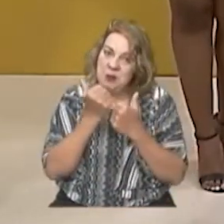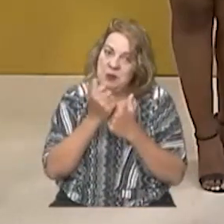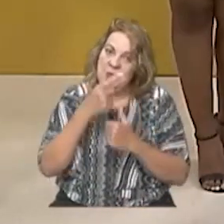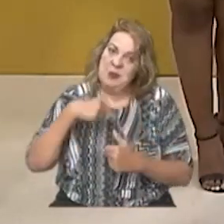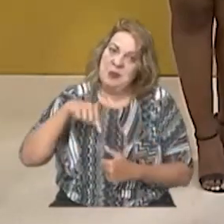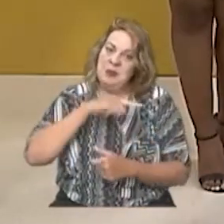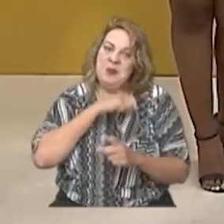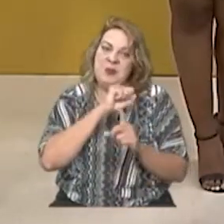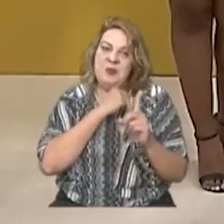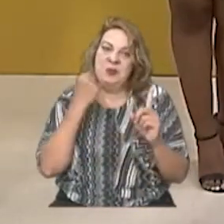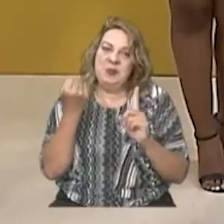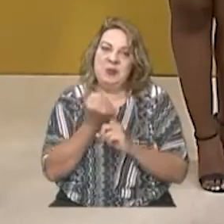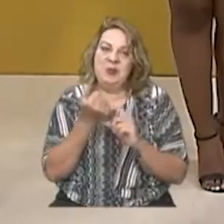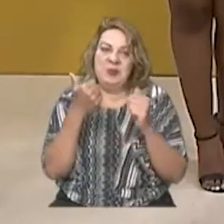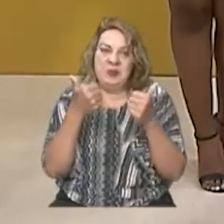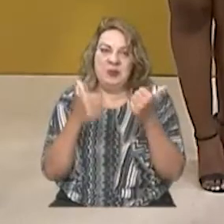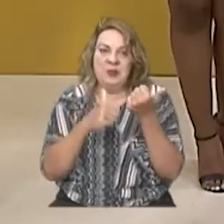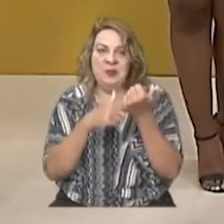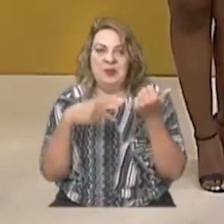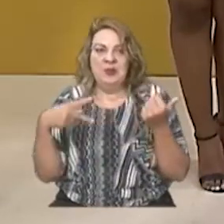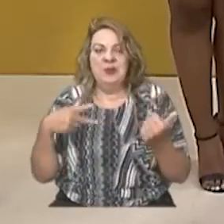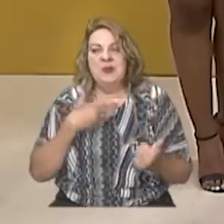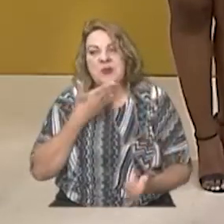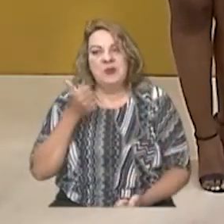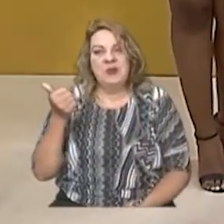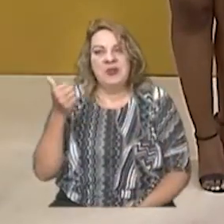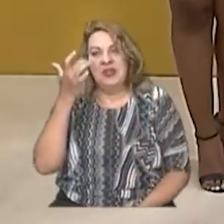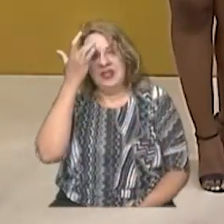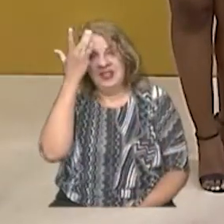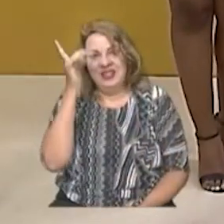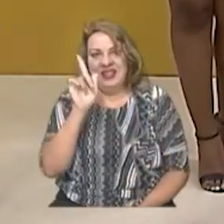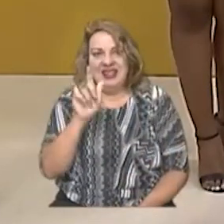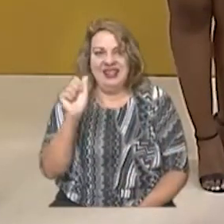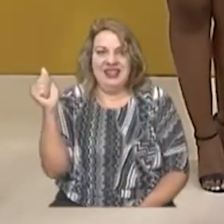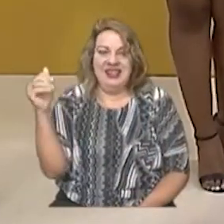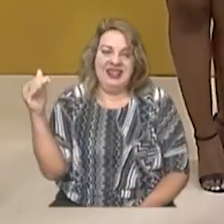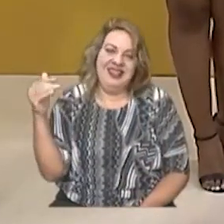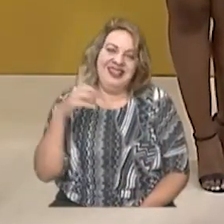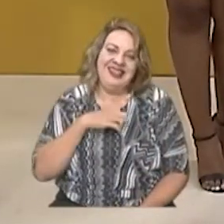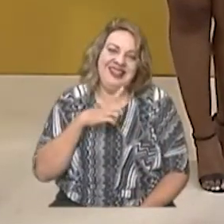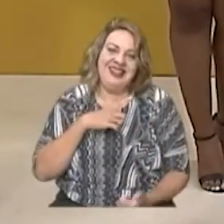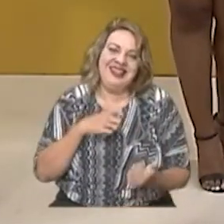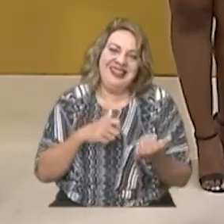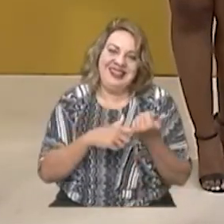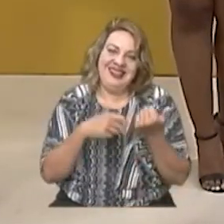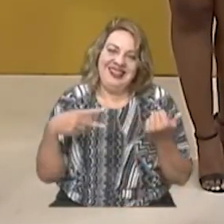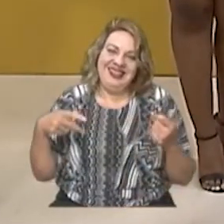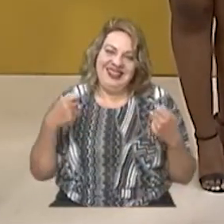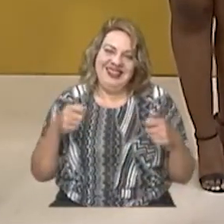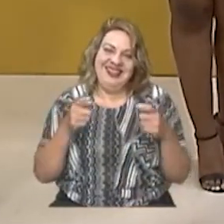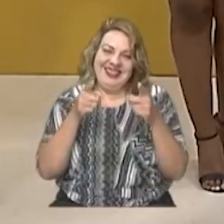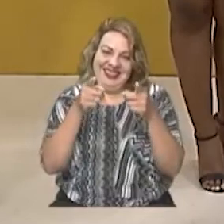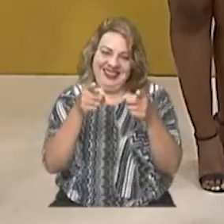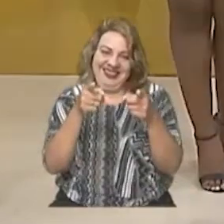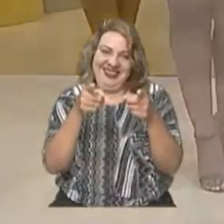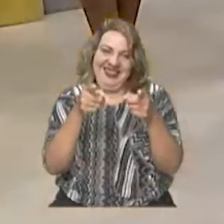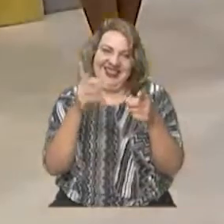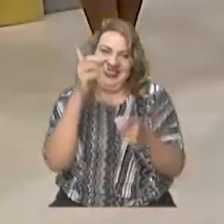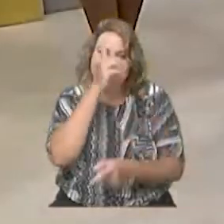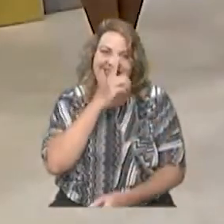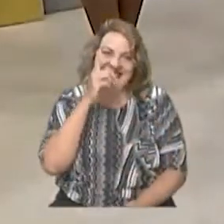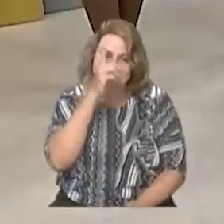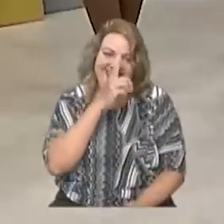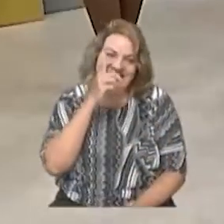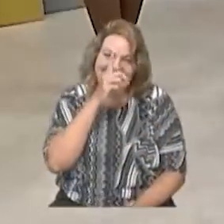nossa sociedade como um todo. E o Caju Cap é a maneira mais fácil de ajudar o GAC. É isso mesmo, a Caju Cap precisa de você. Domingo que